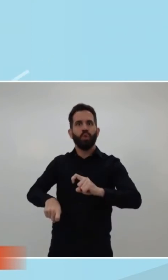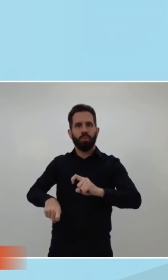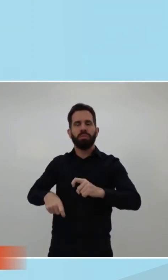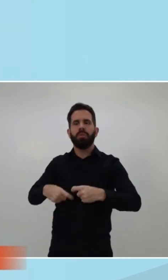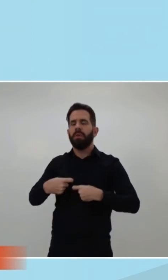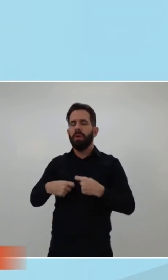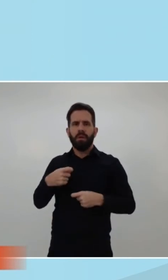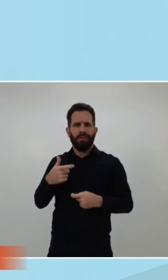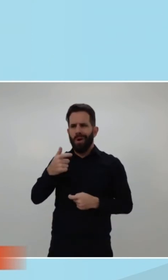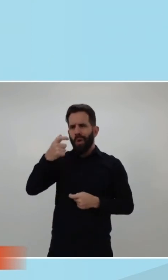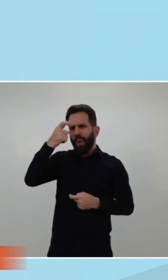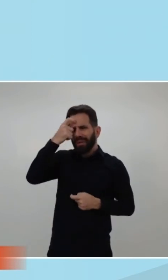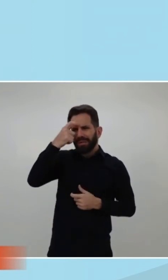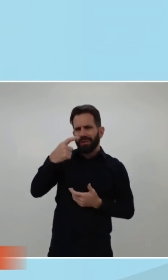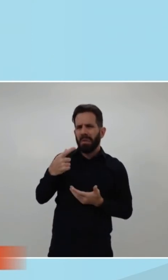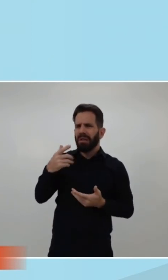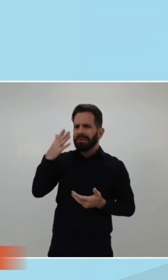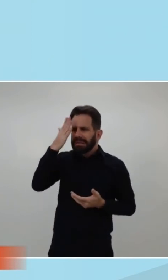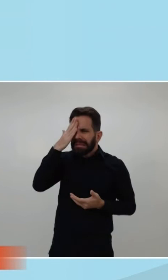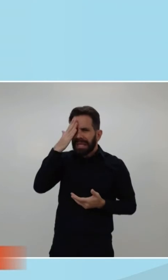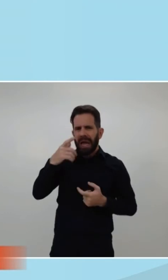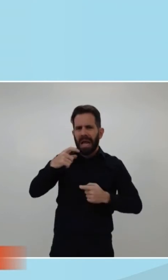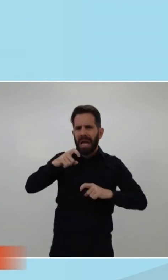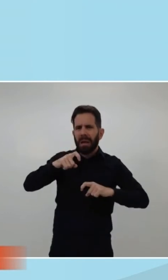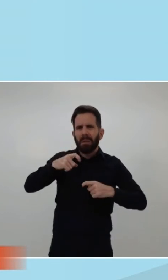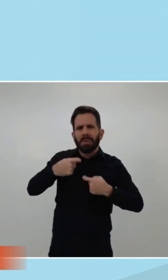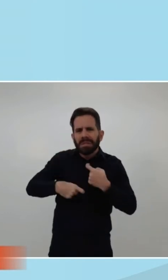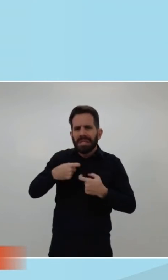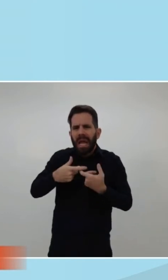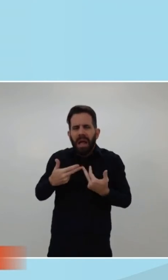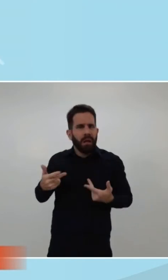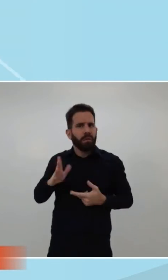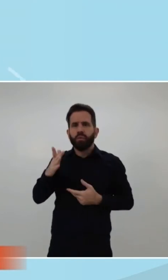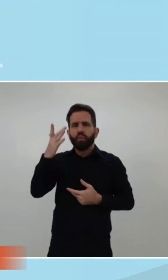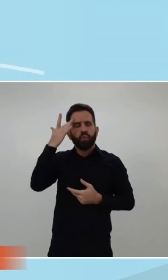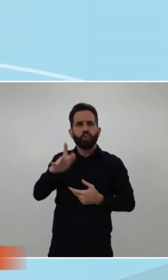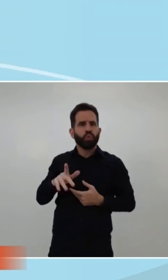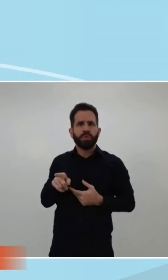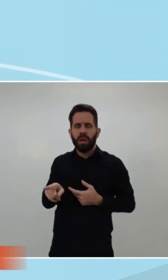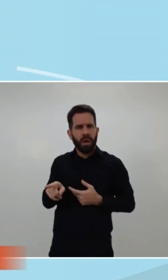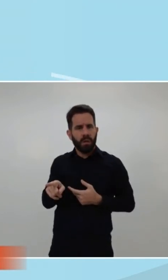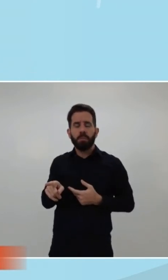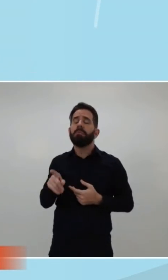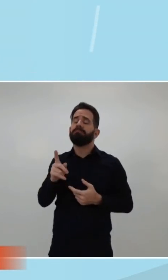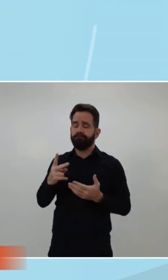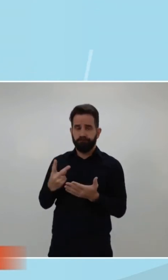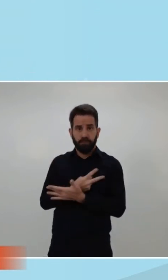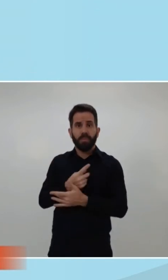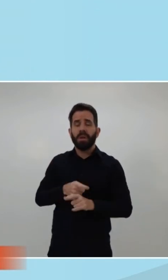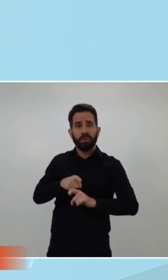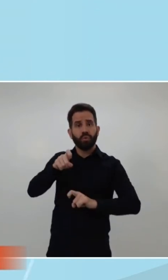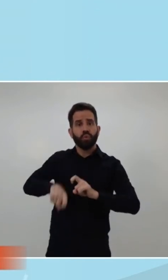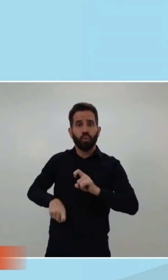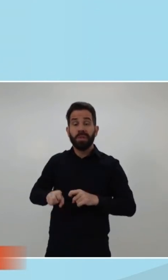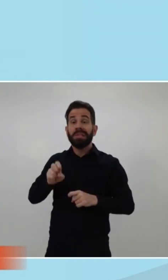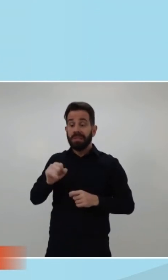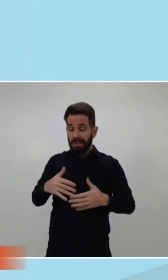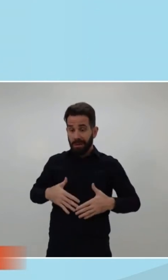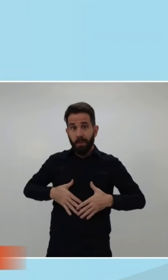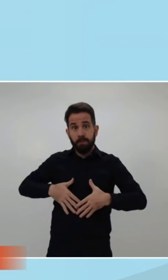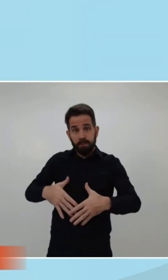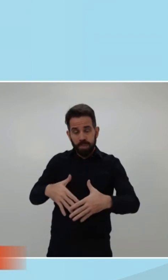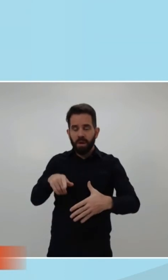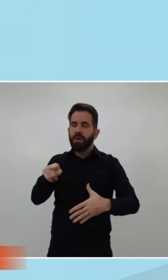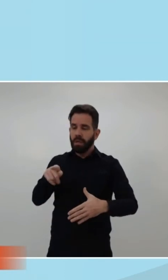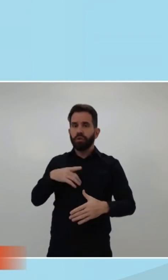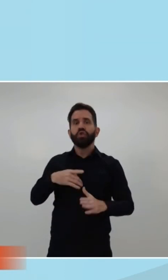tenham menos de 14 anos. Caso a violência leve à gestação, a criança ou adolescente tem direito a